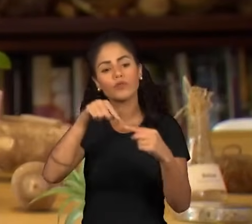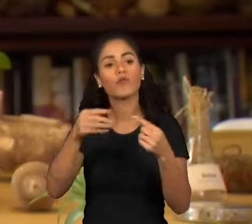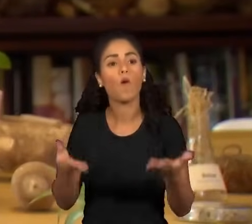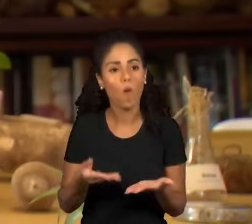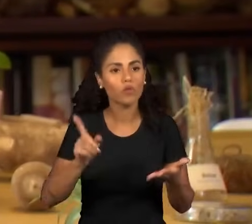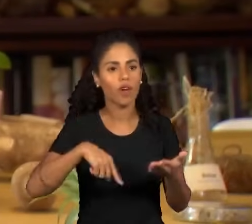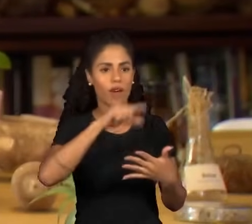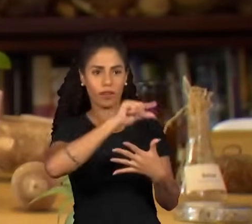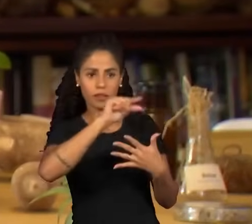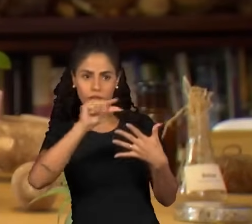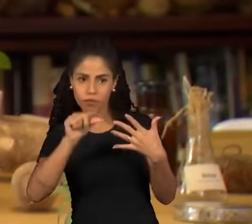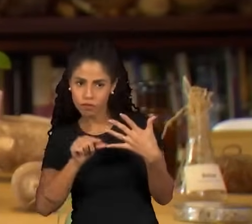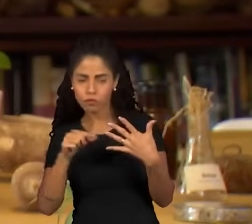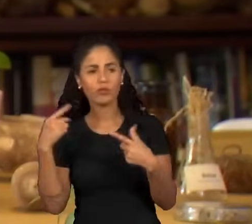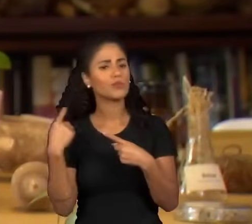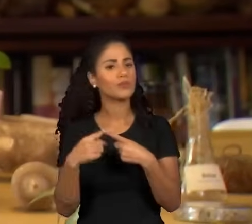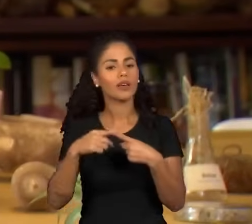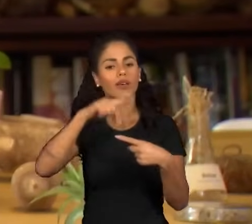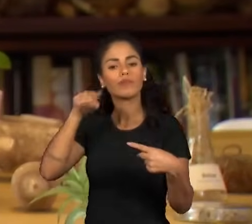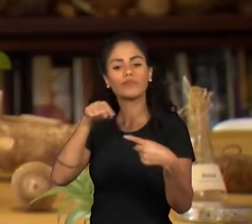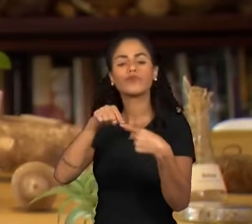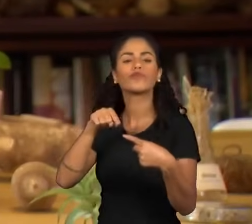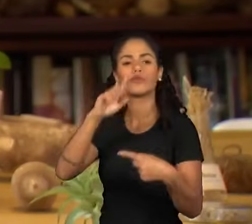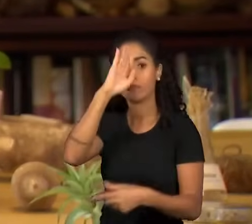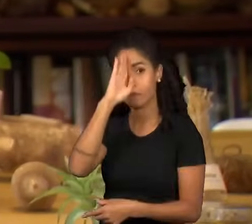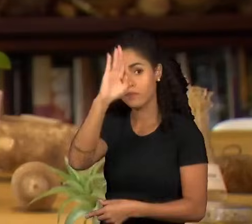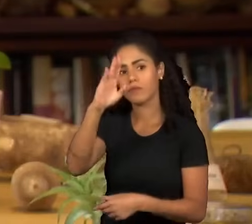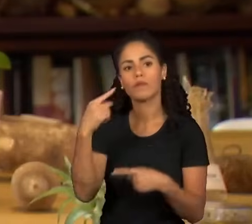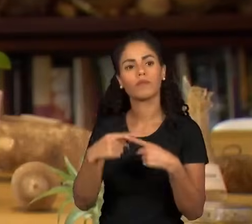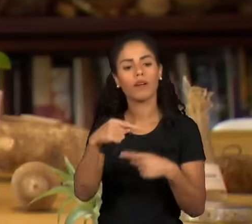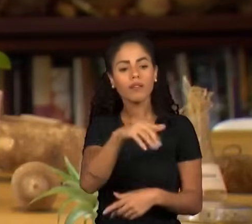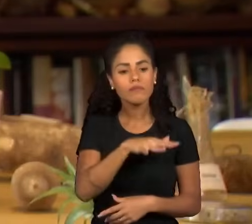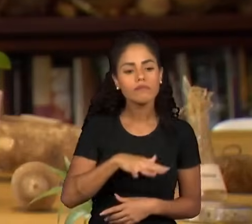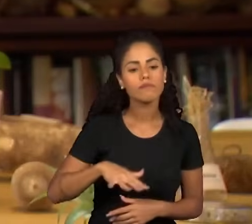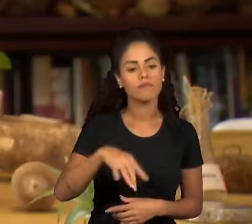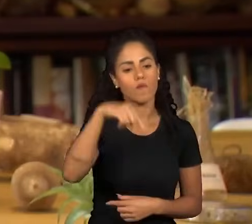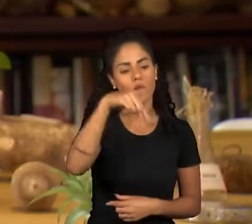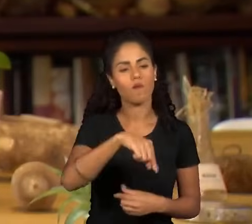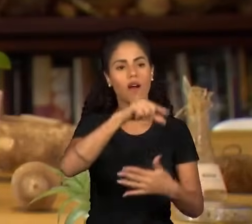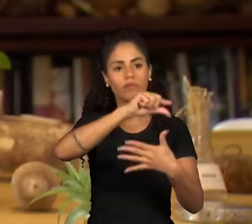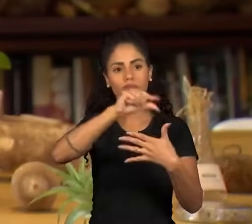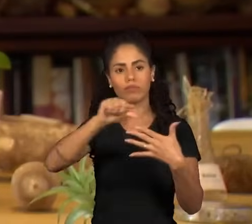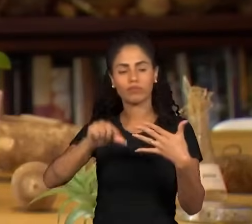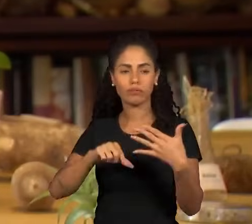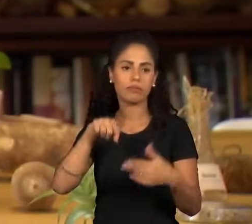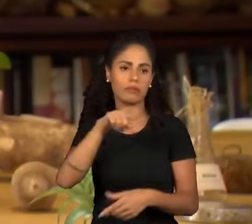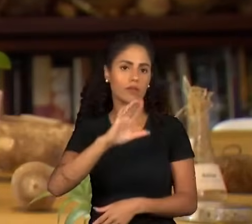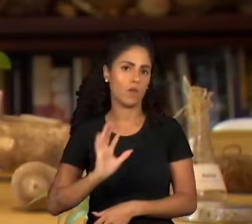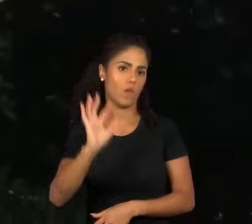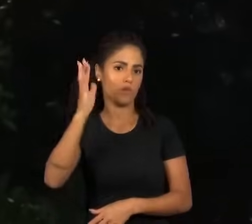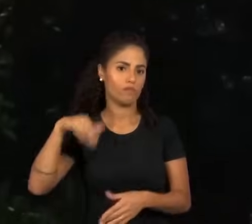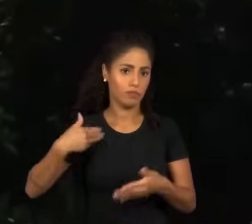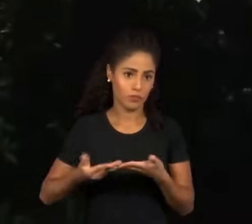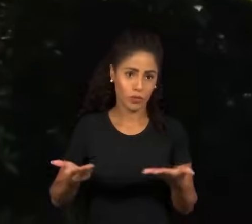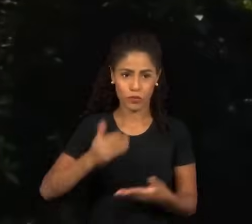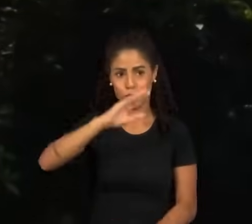Atlântica, com o objetivo, claro, de falar principalmente desse ambiente que é o mais degradado aí da história do Brasil.